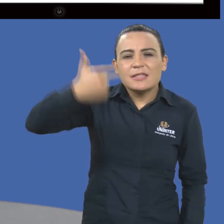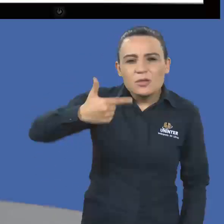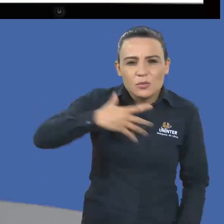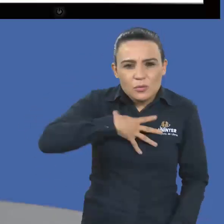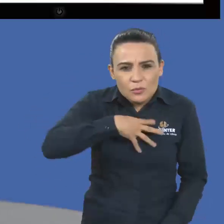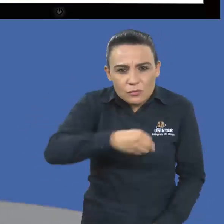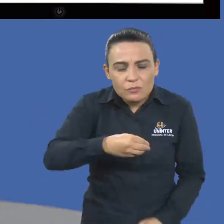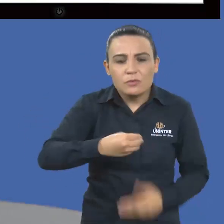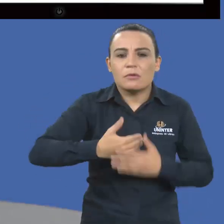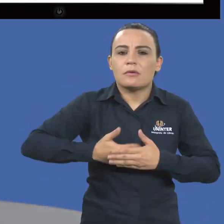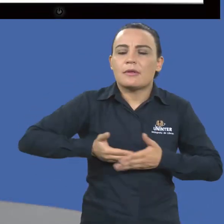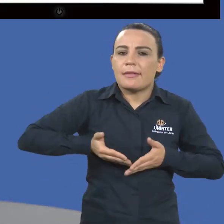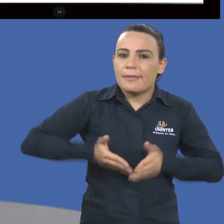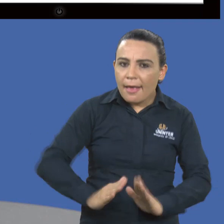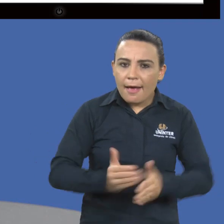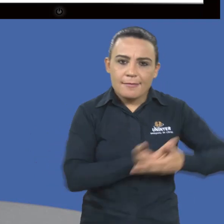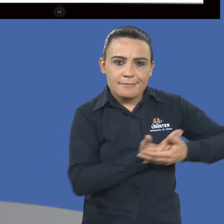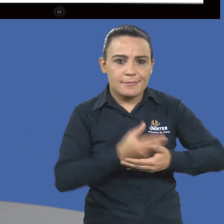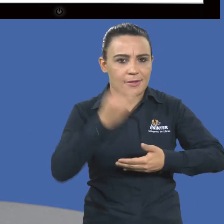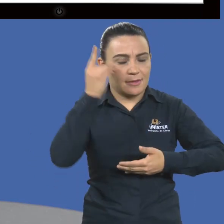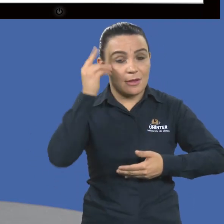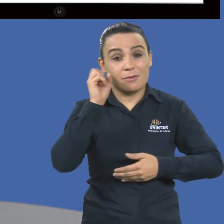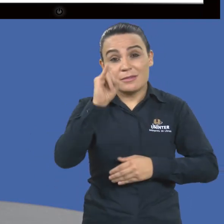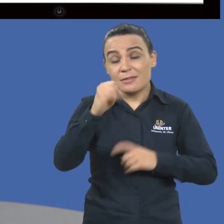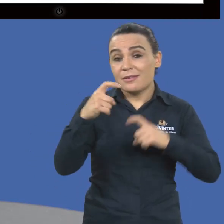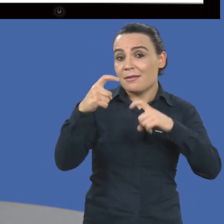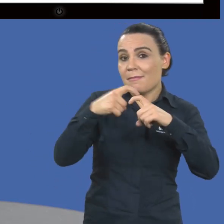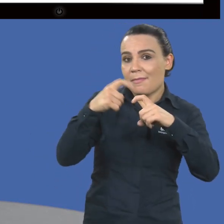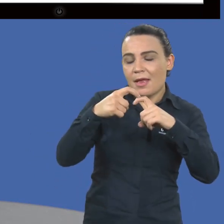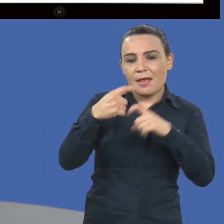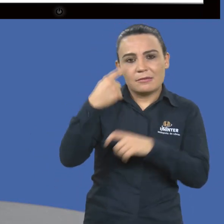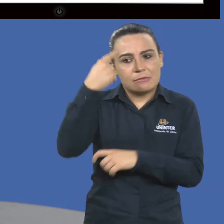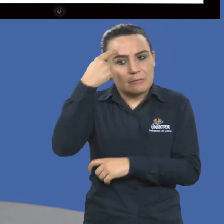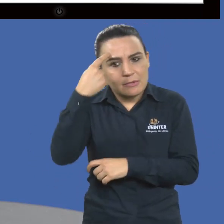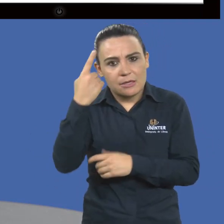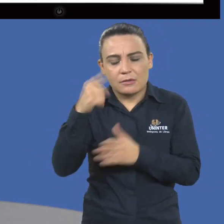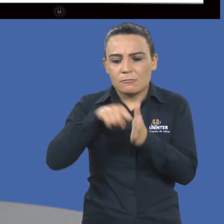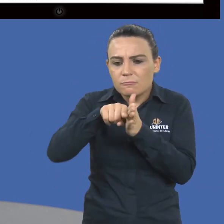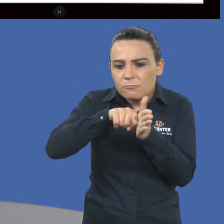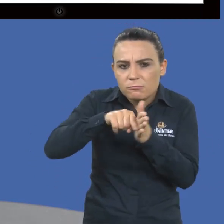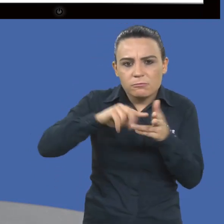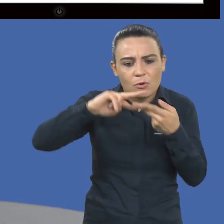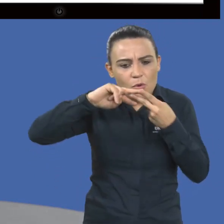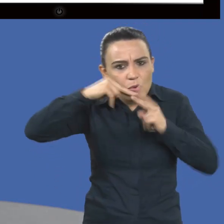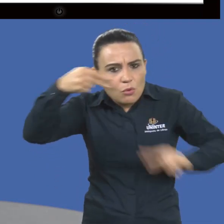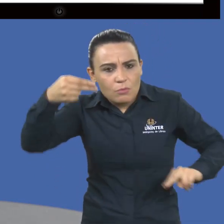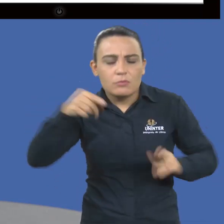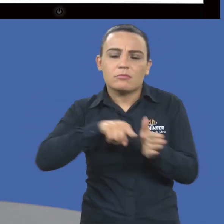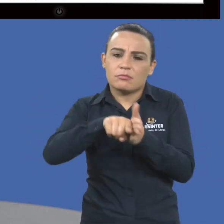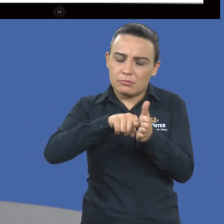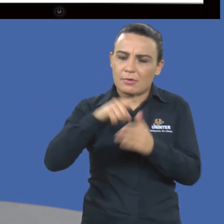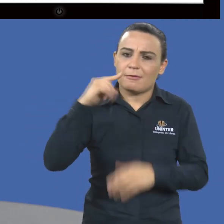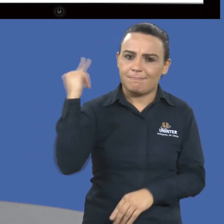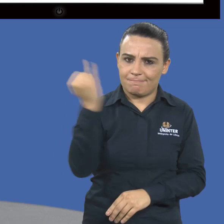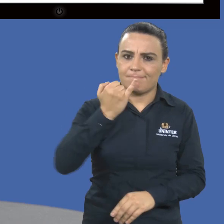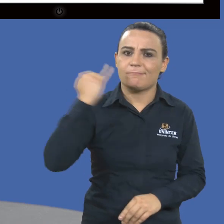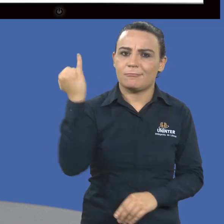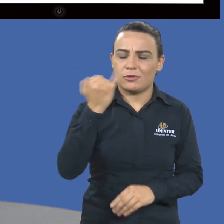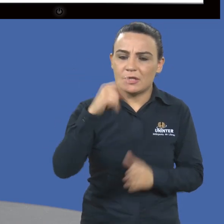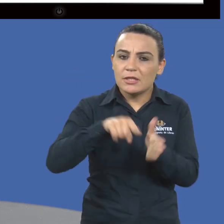imagine, né, o clínico que não lembra disso, ou não pensa disso, ou não pede o estudo